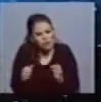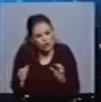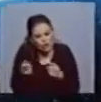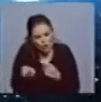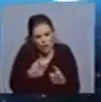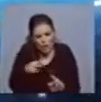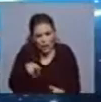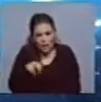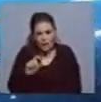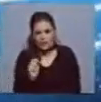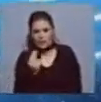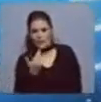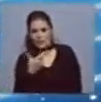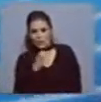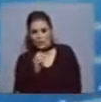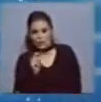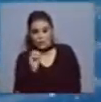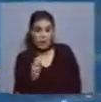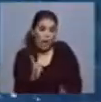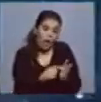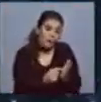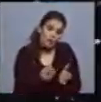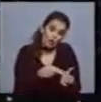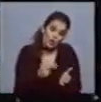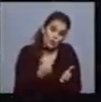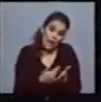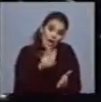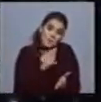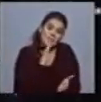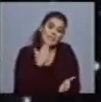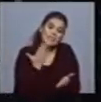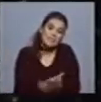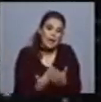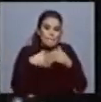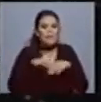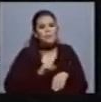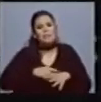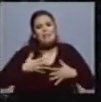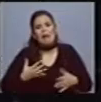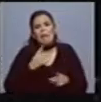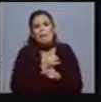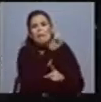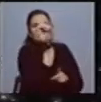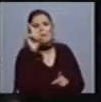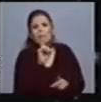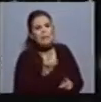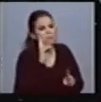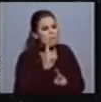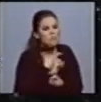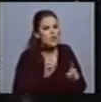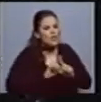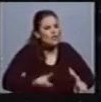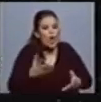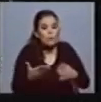próximas investigações vão também... Ou seja, ainda vamos ter que esperar tempo para ter resposta a isso. Agora vem a parte porque é que esta detecção foi diferente de todas as outras,